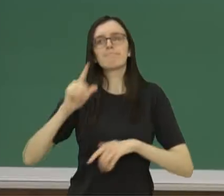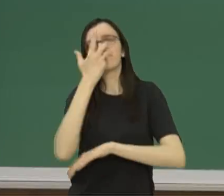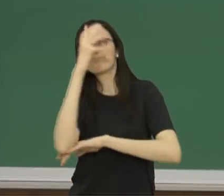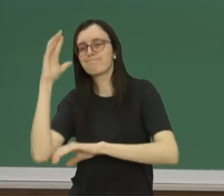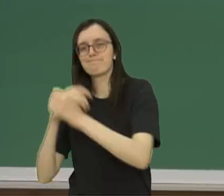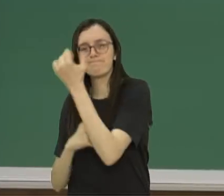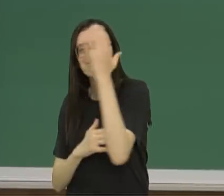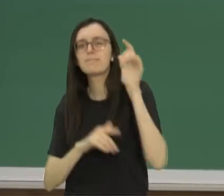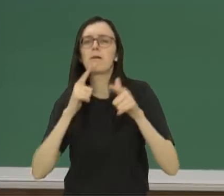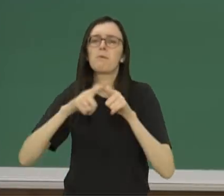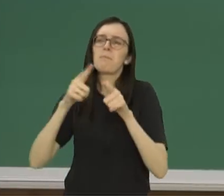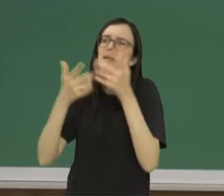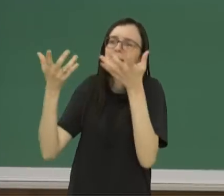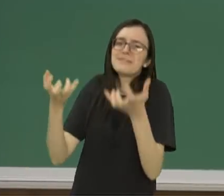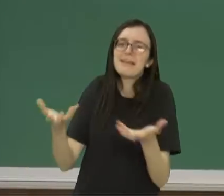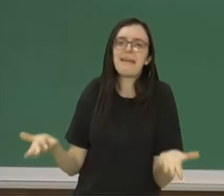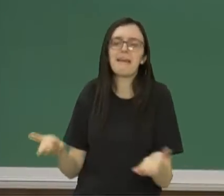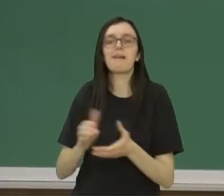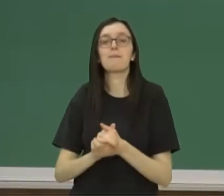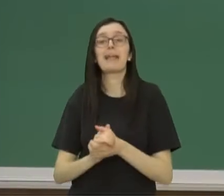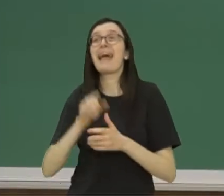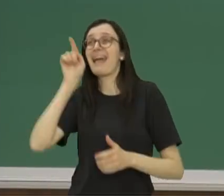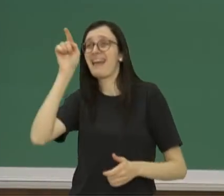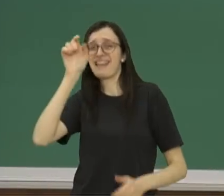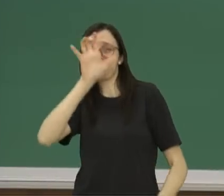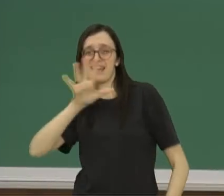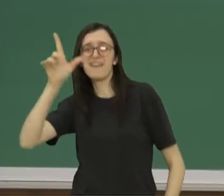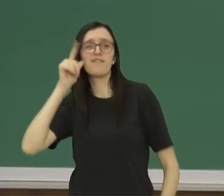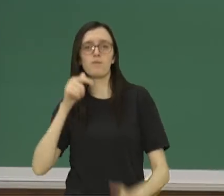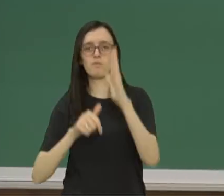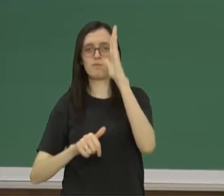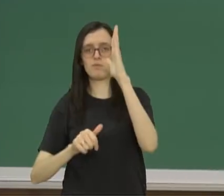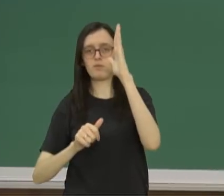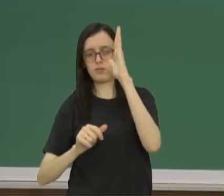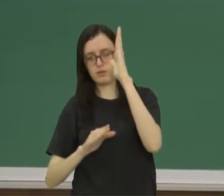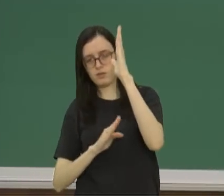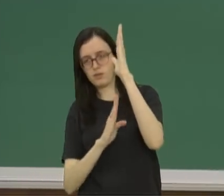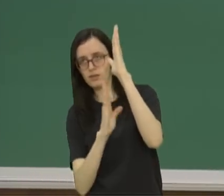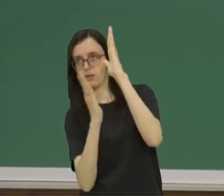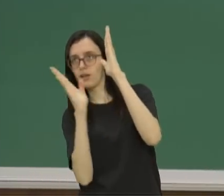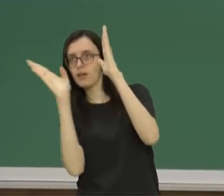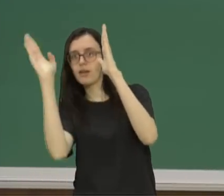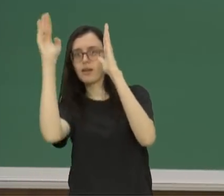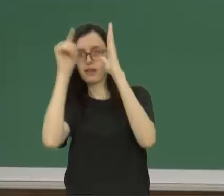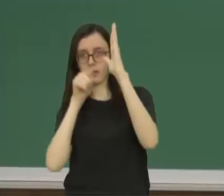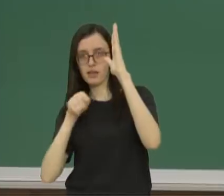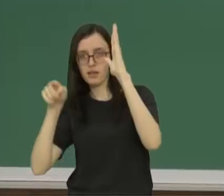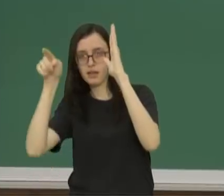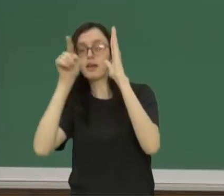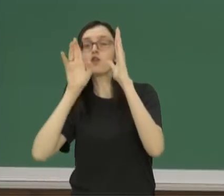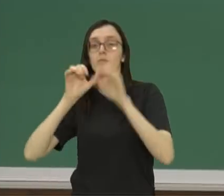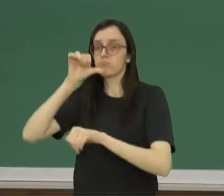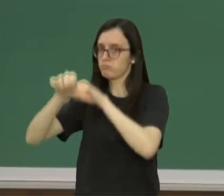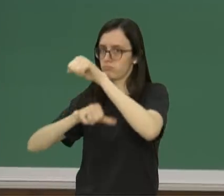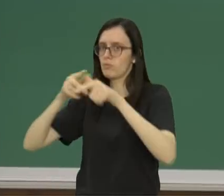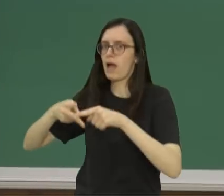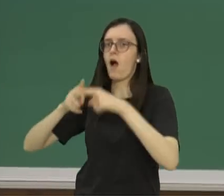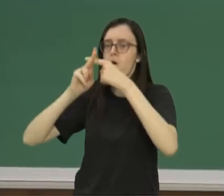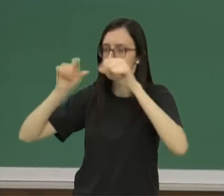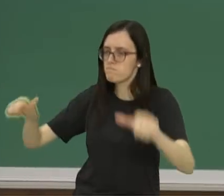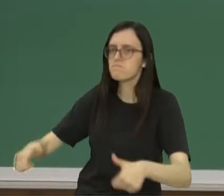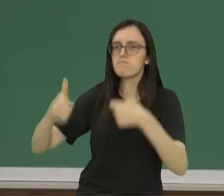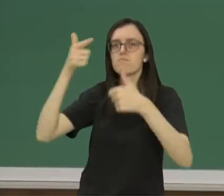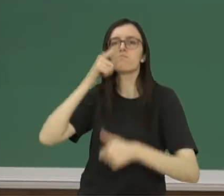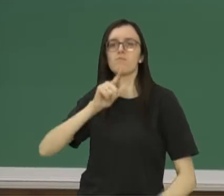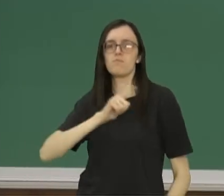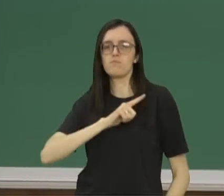ambientais, ele tem problemas de seca. Então, essa região do rio aqui São Francisco foi uma região revitalizada, né? Ela